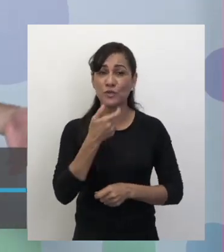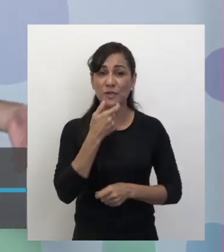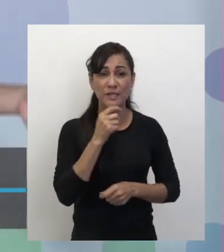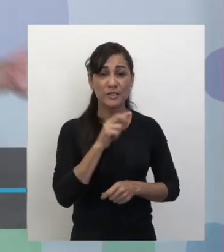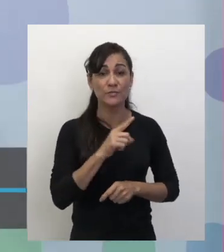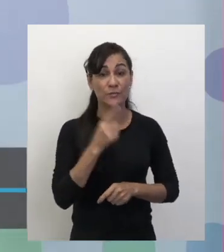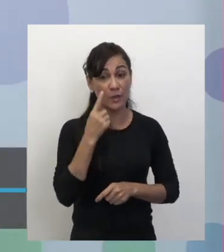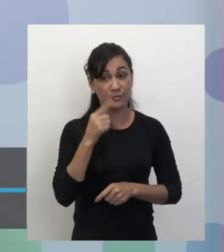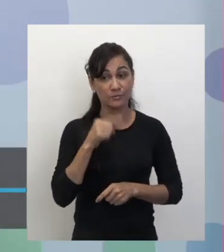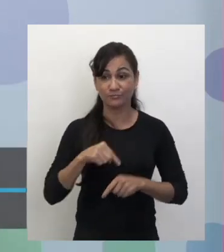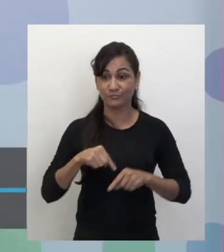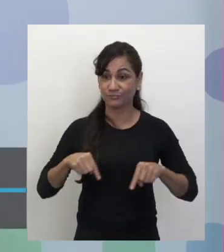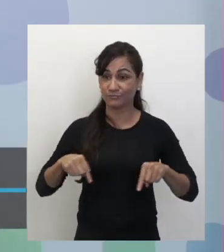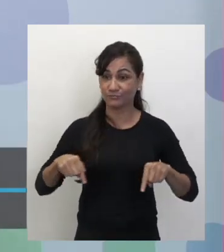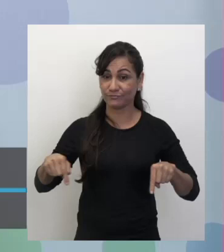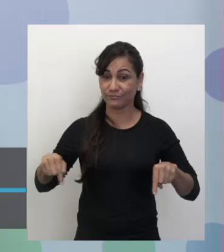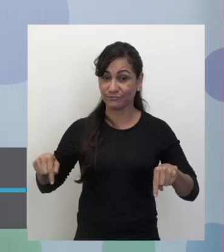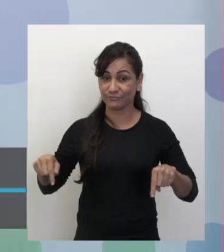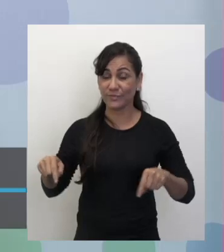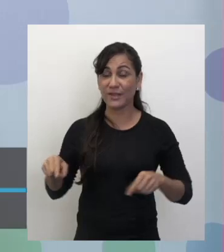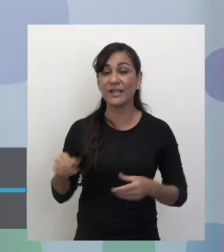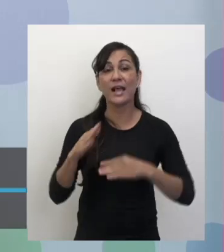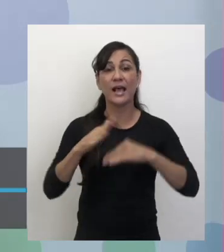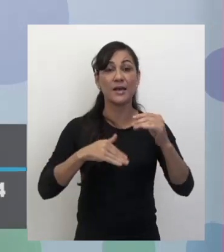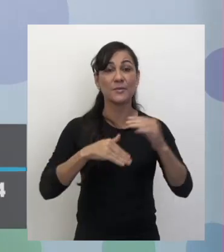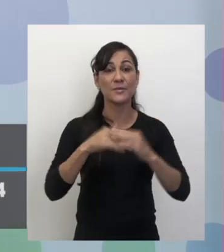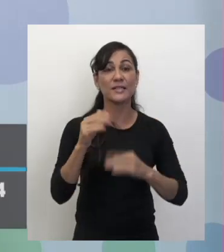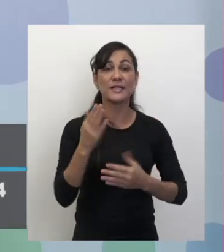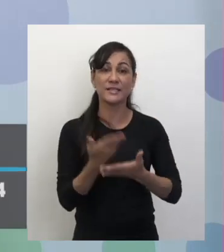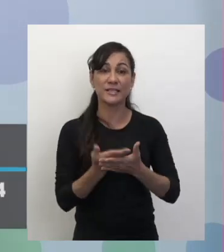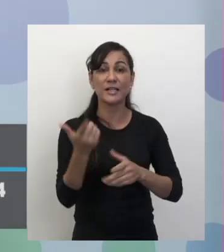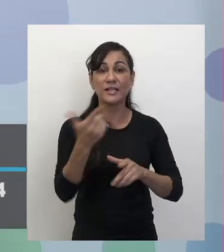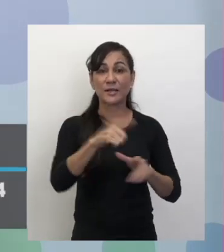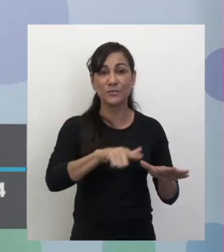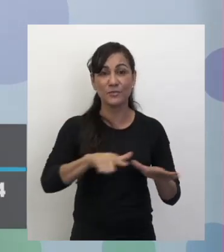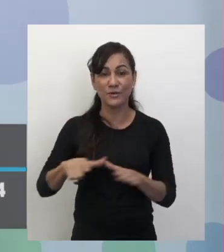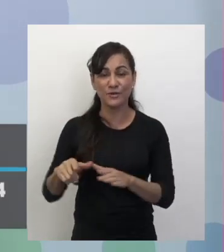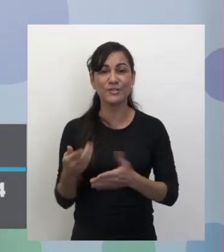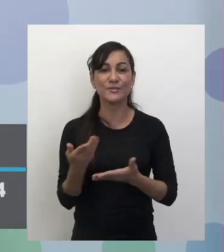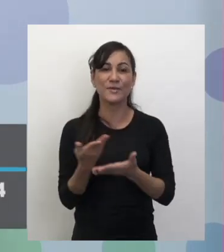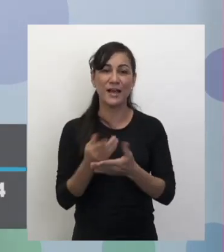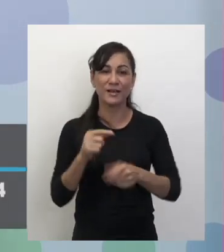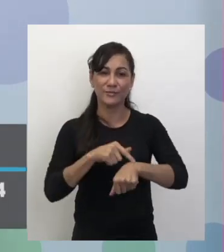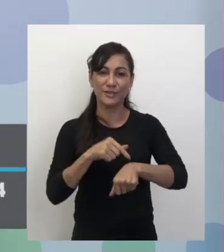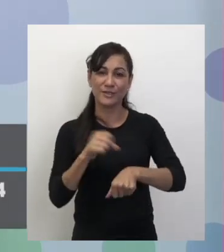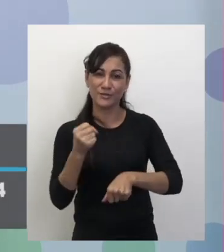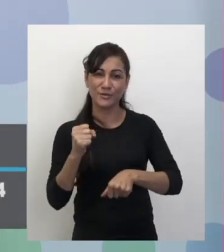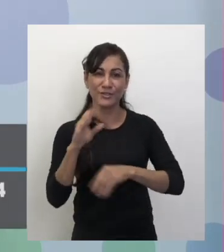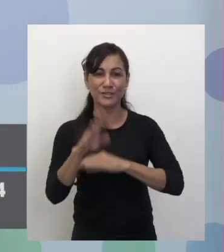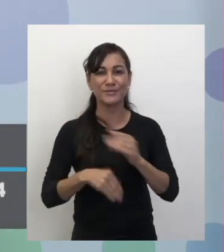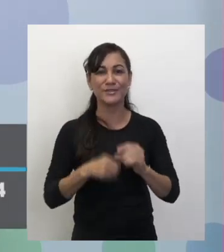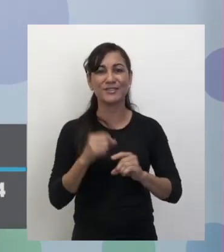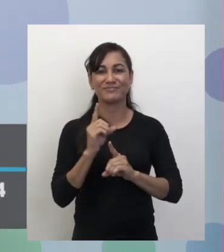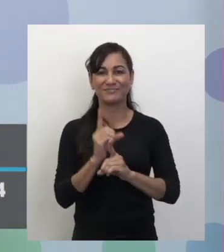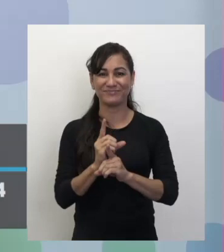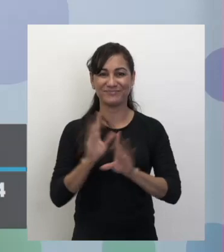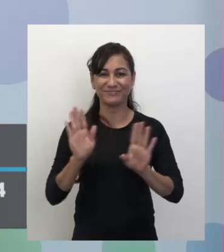vocês as habilidades da aula e espero vocês, então, na próxima aula, às 8 da manhã. Até lá!